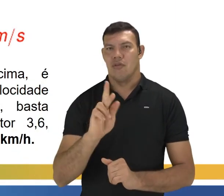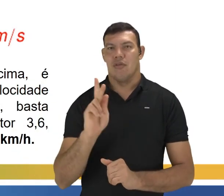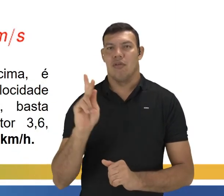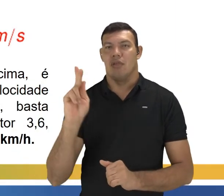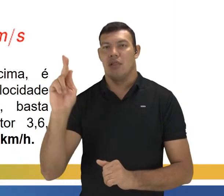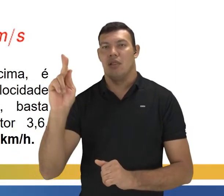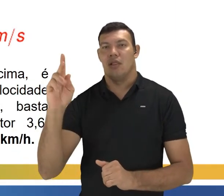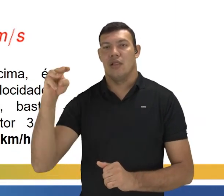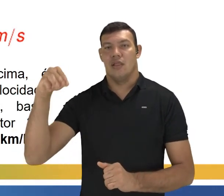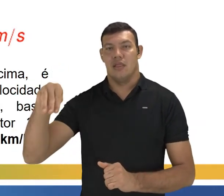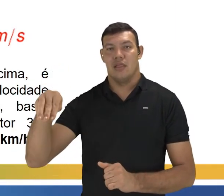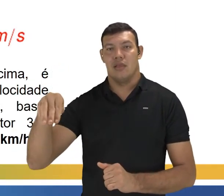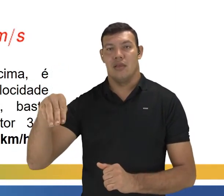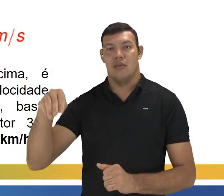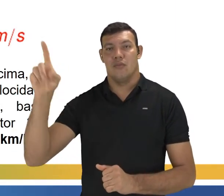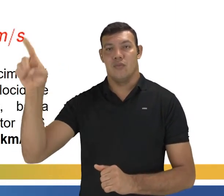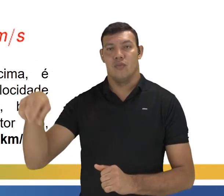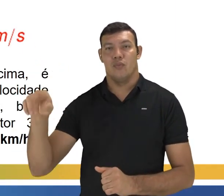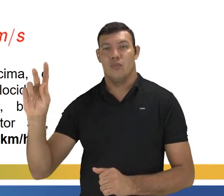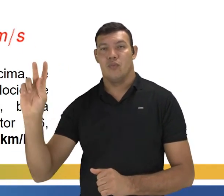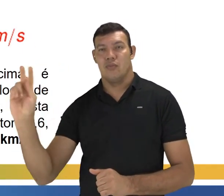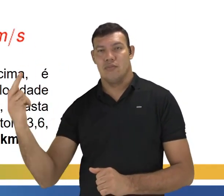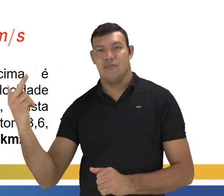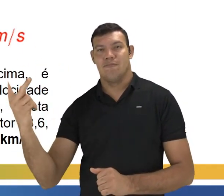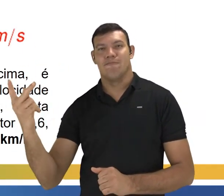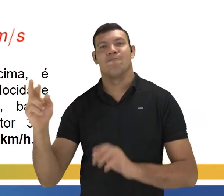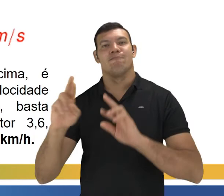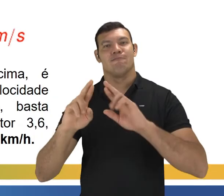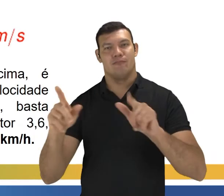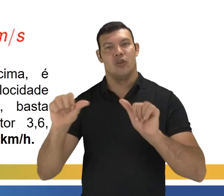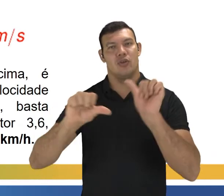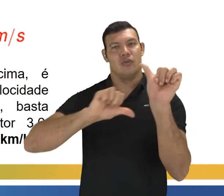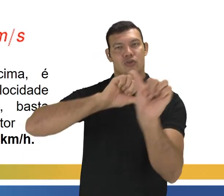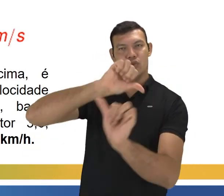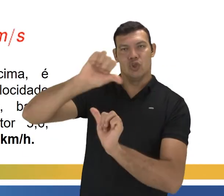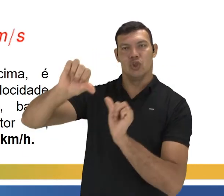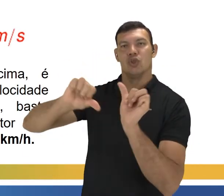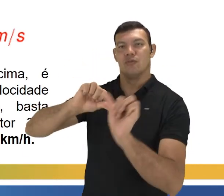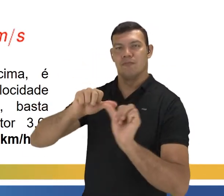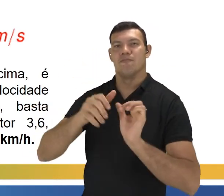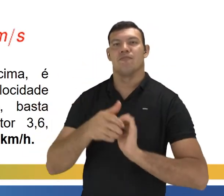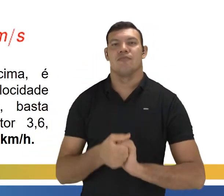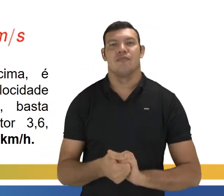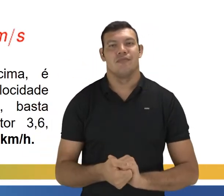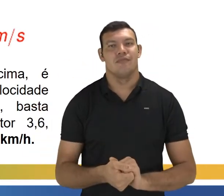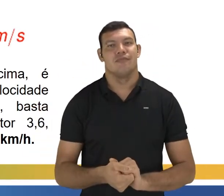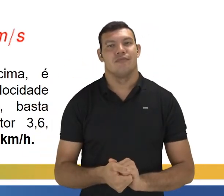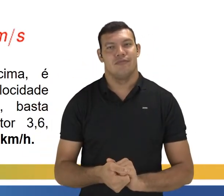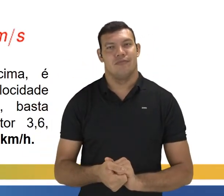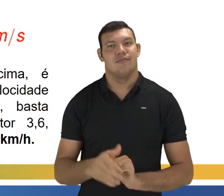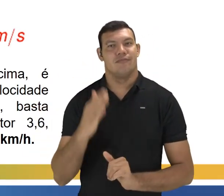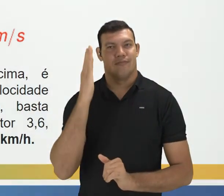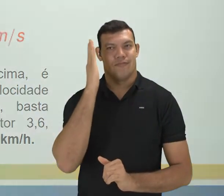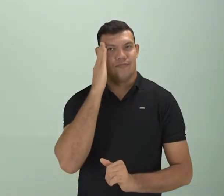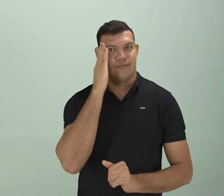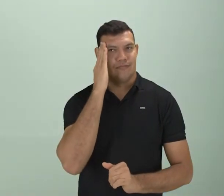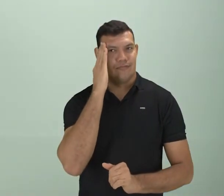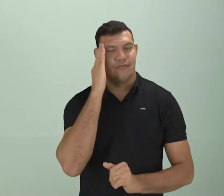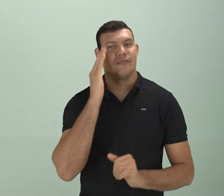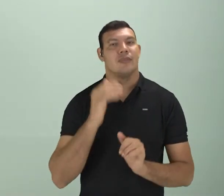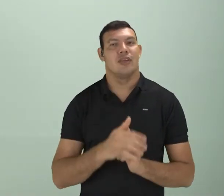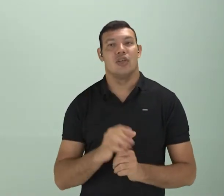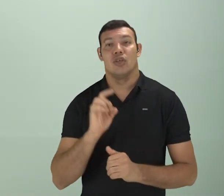observe que o problema está pedindo em quilômetros por hora então nós vamos lembrar das nossas aulas anteriores como é que agente faz para